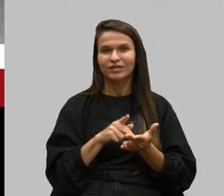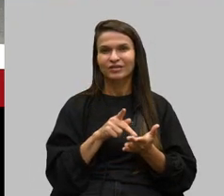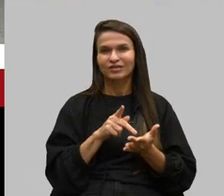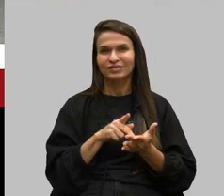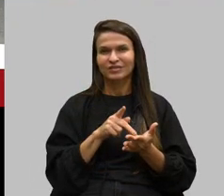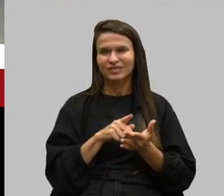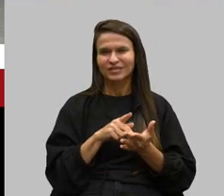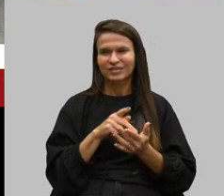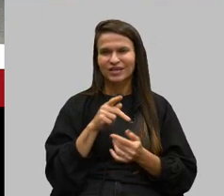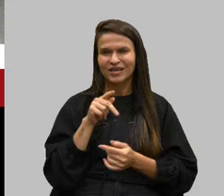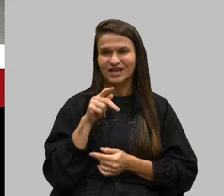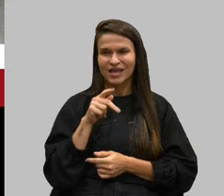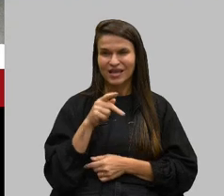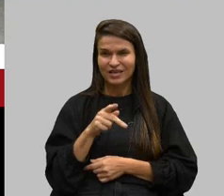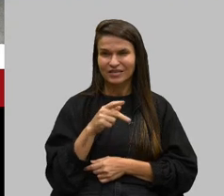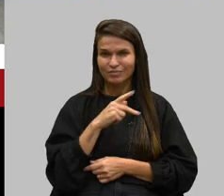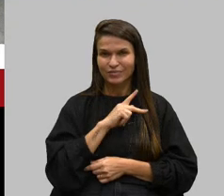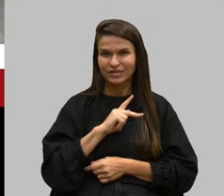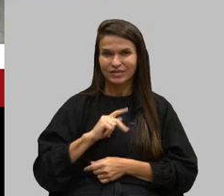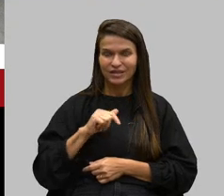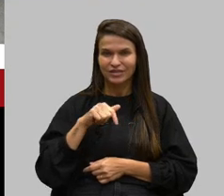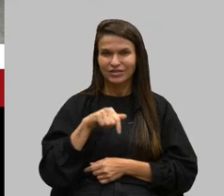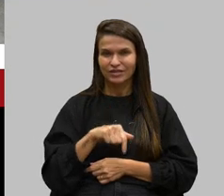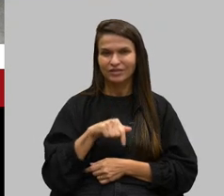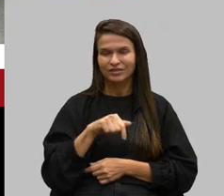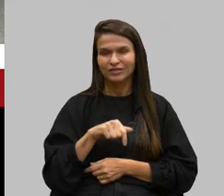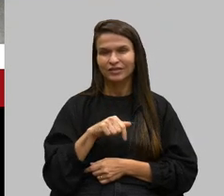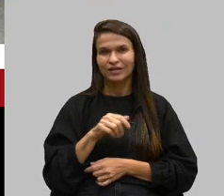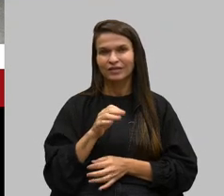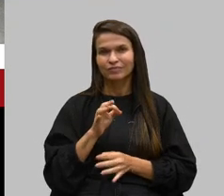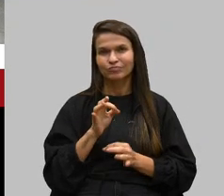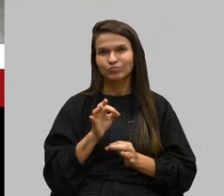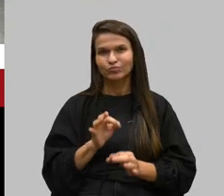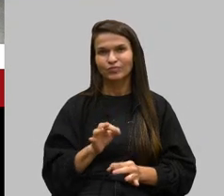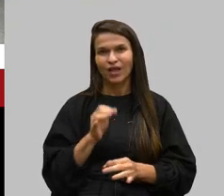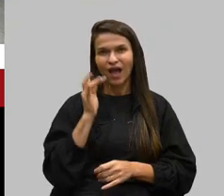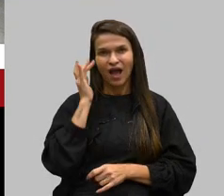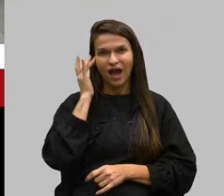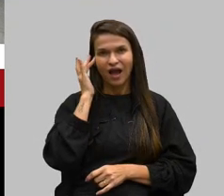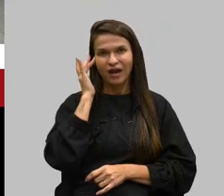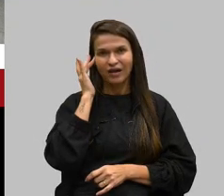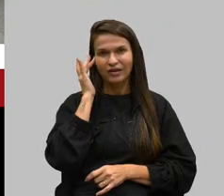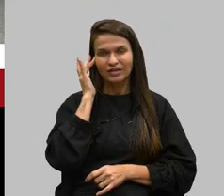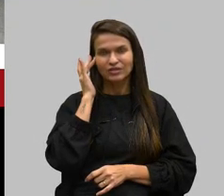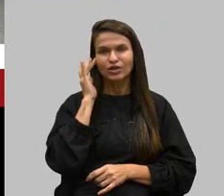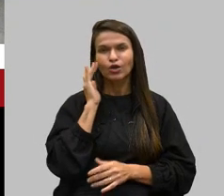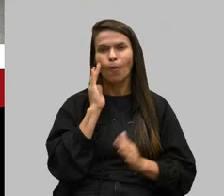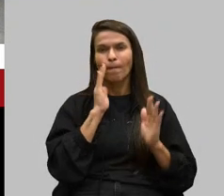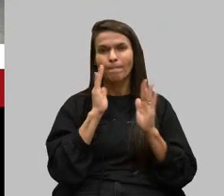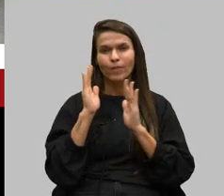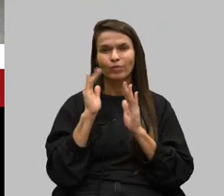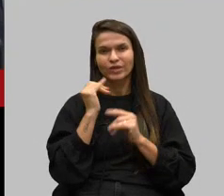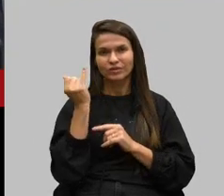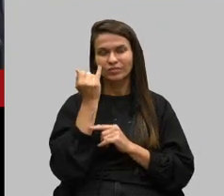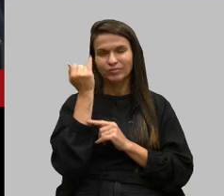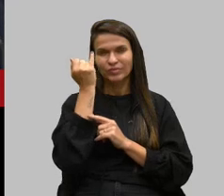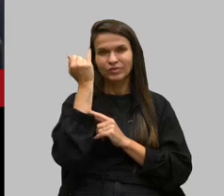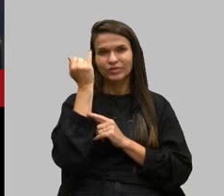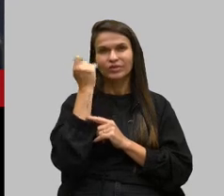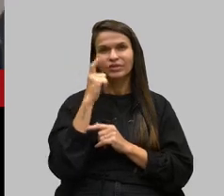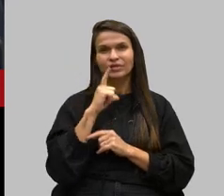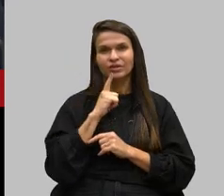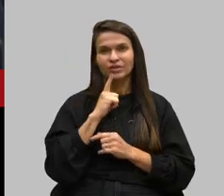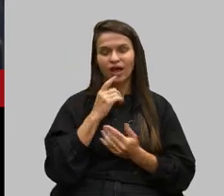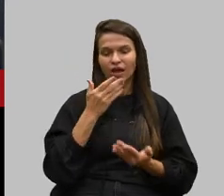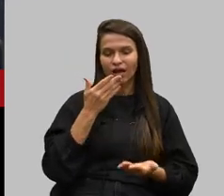presidente aqui ele realmente acha que o momento é muito importante em que Pese